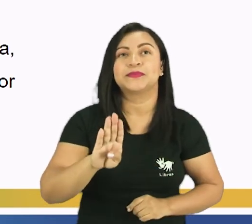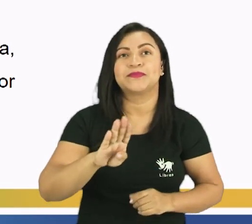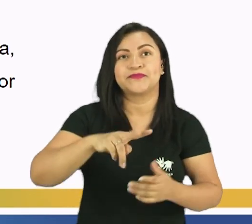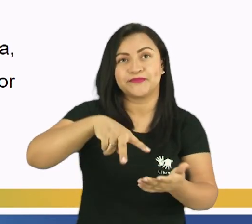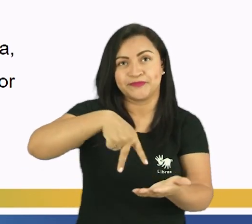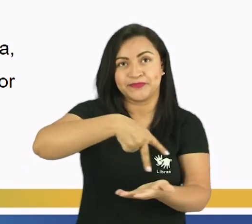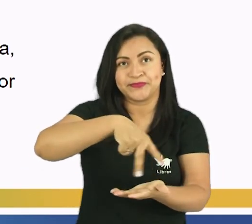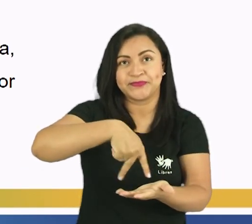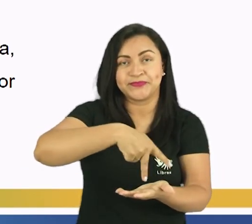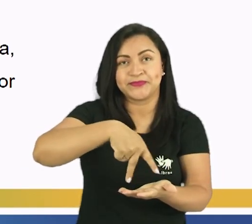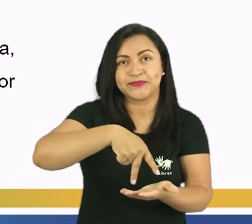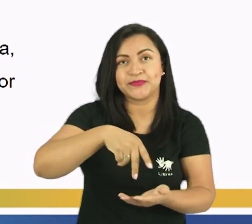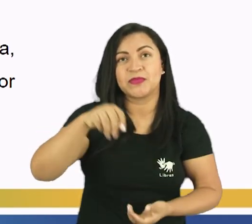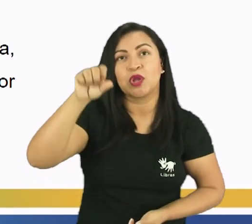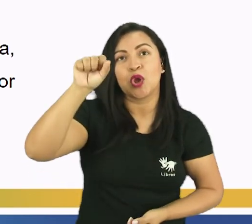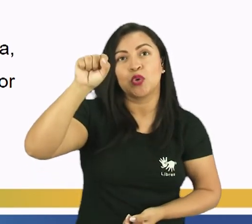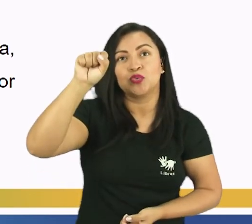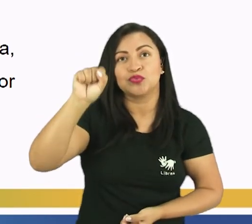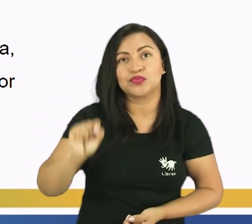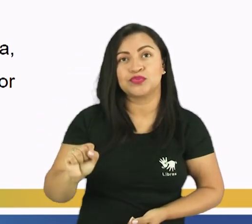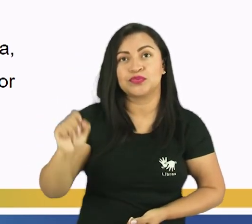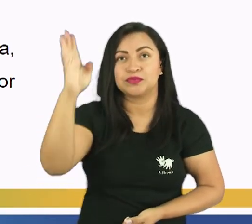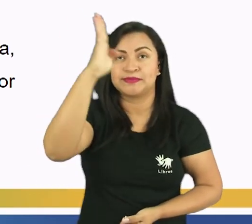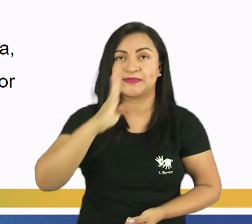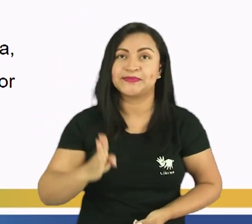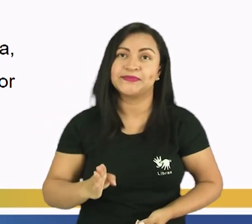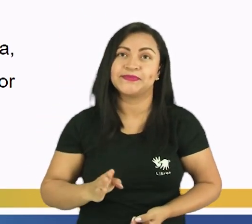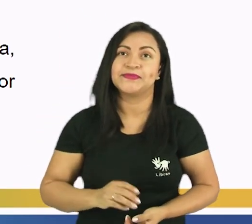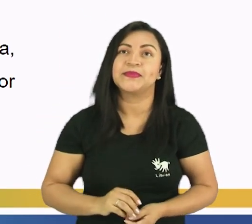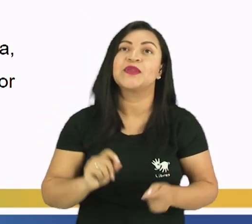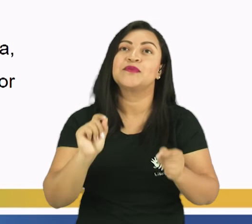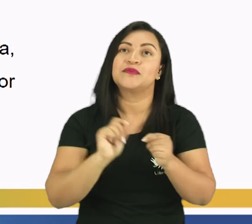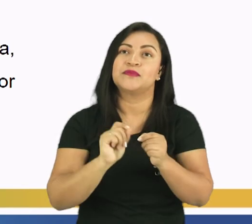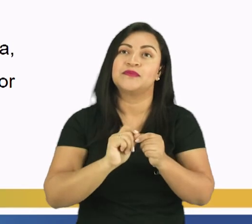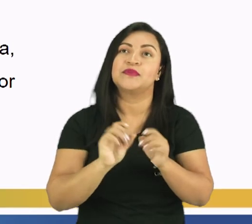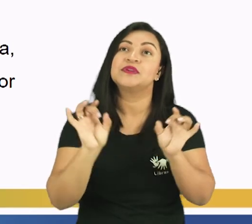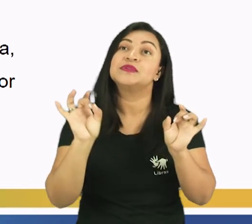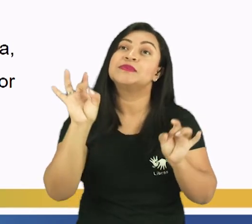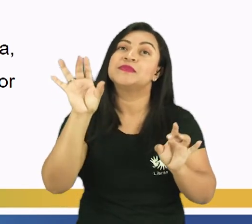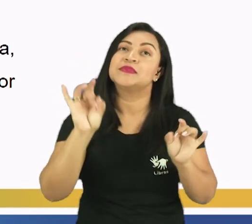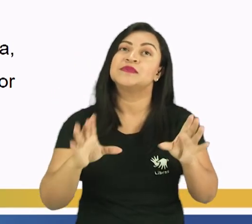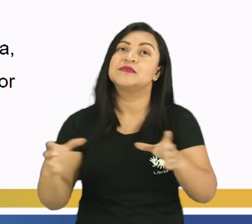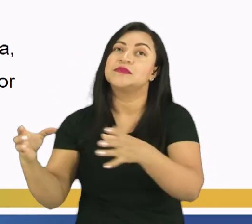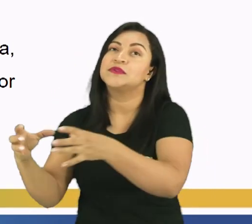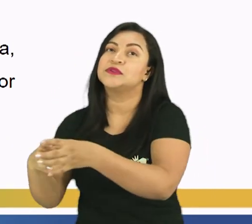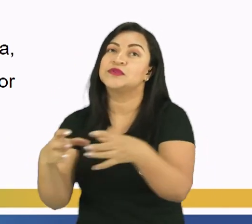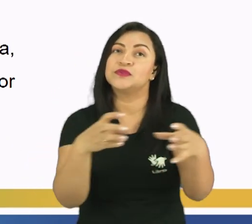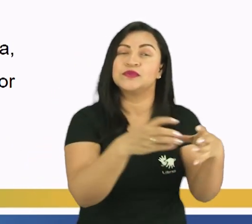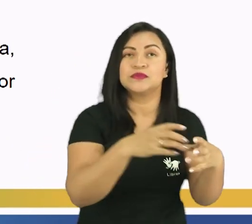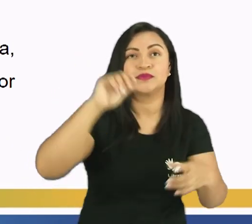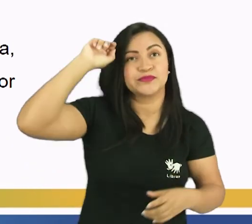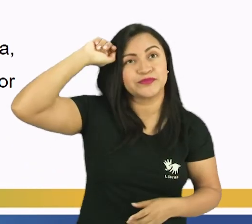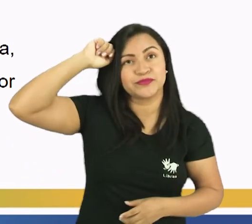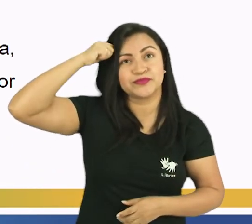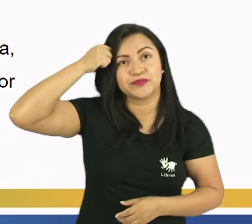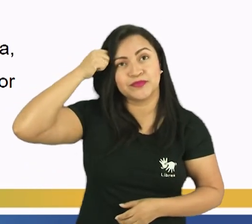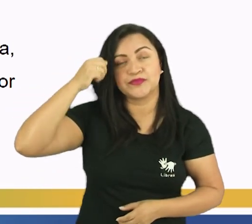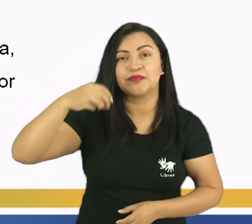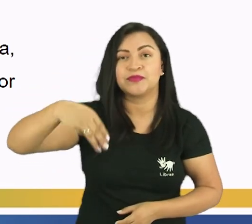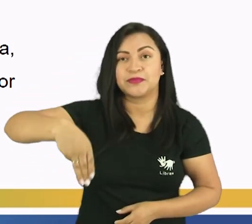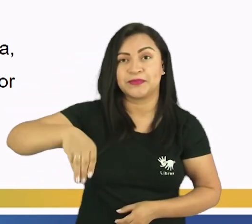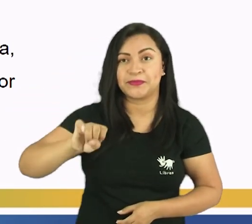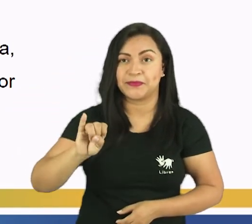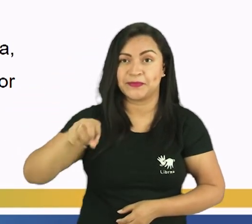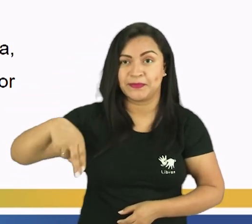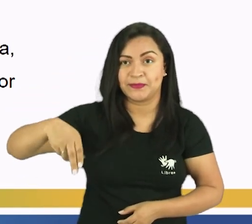B, bailado guerreiro do sudeste brasileiro, desenvolvido especialmente em comunidades negras